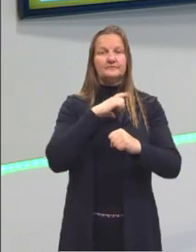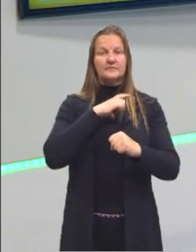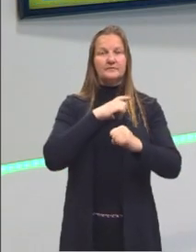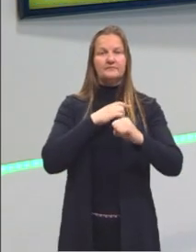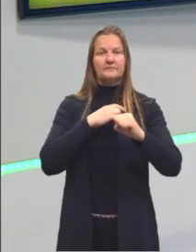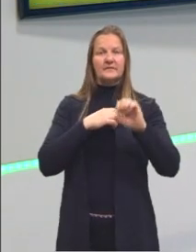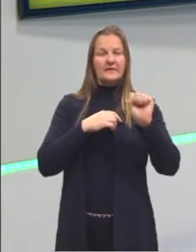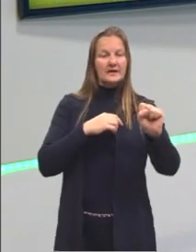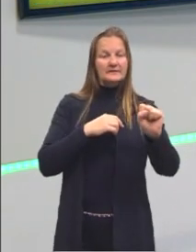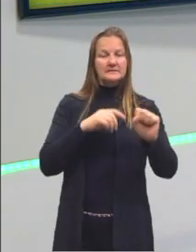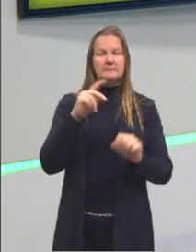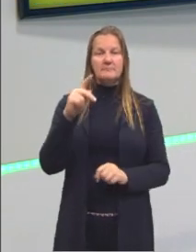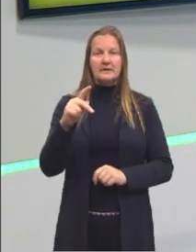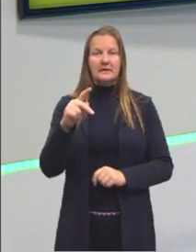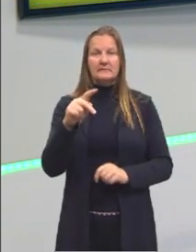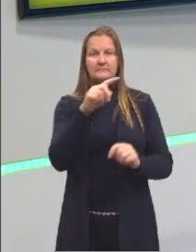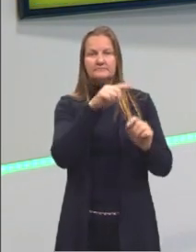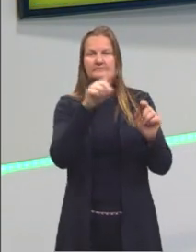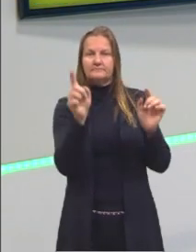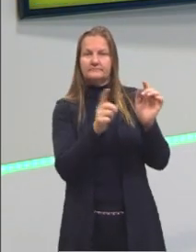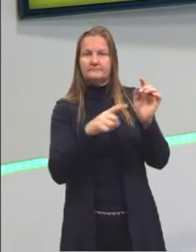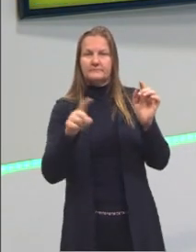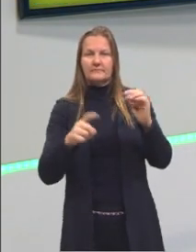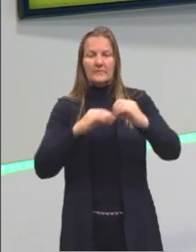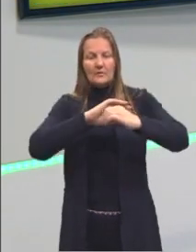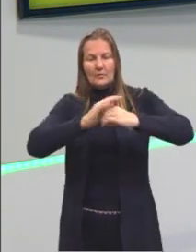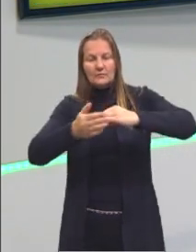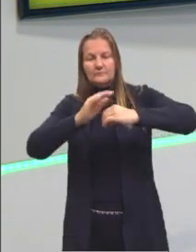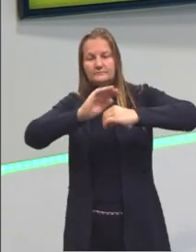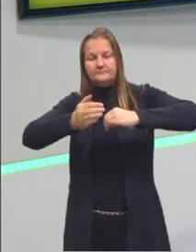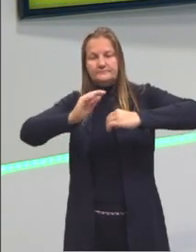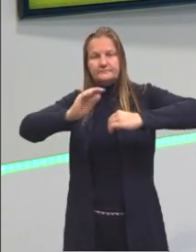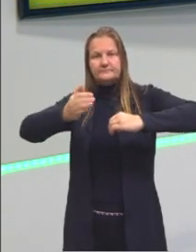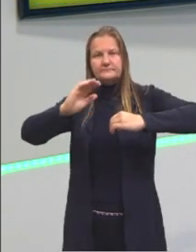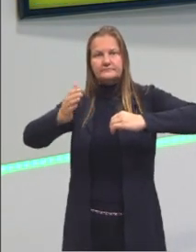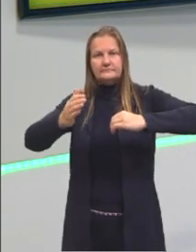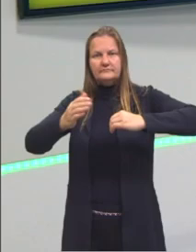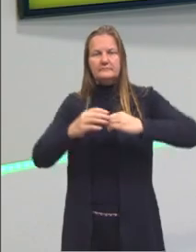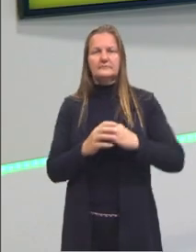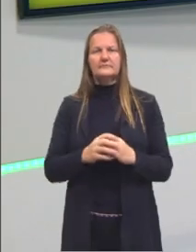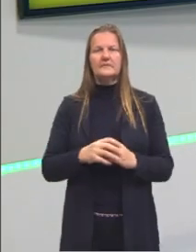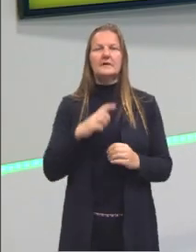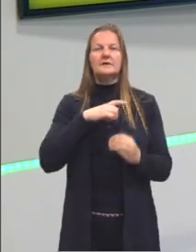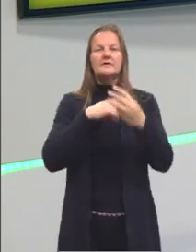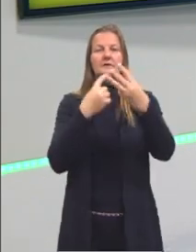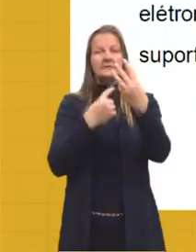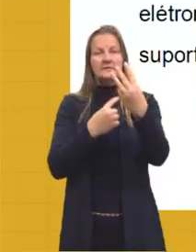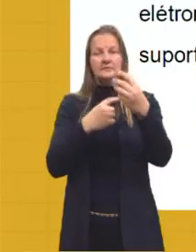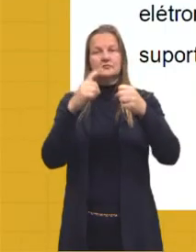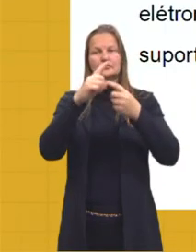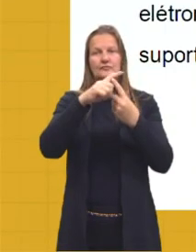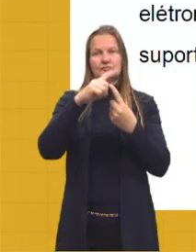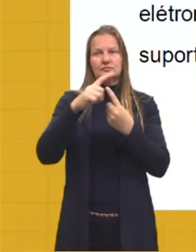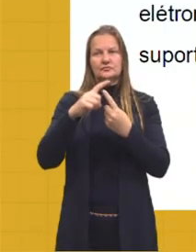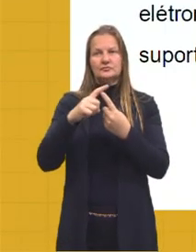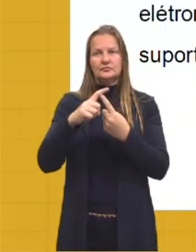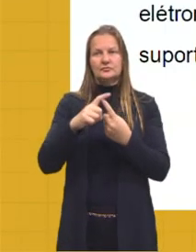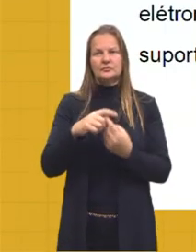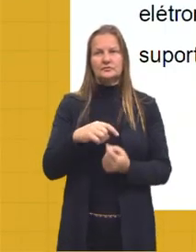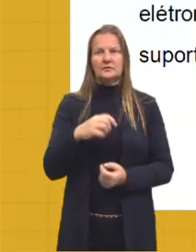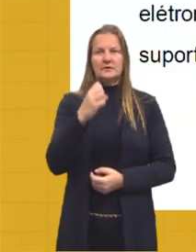orbital S orbital P de um átomo que no caso do carbono são três tipos de hibridização eu vou ter a